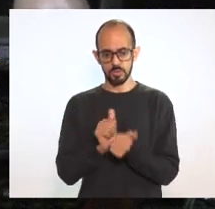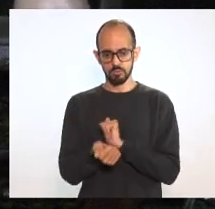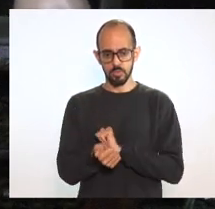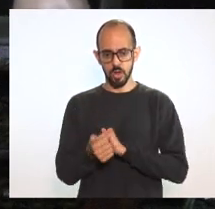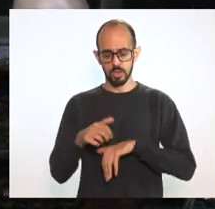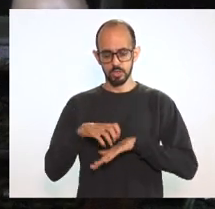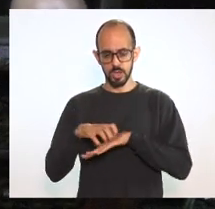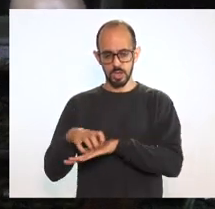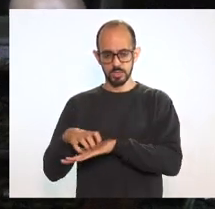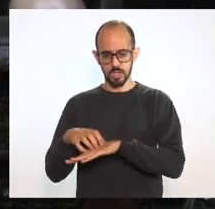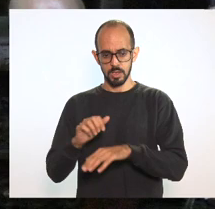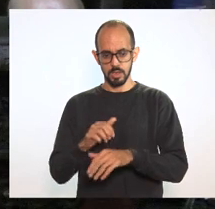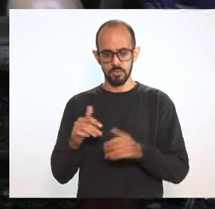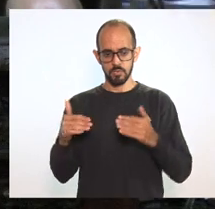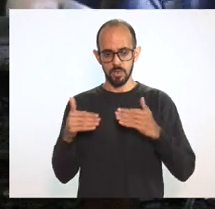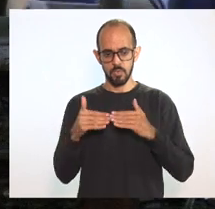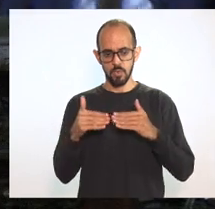favorável.